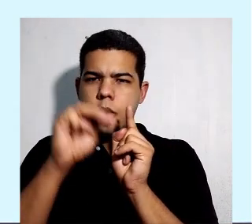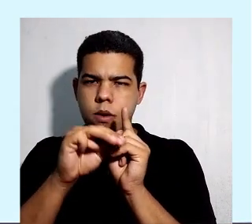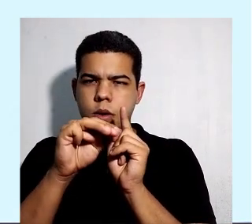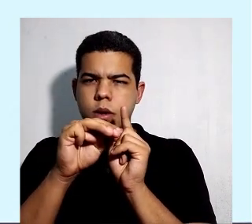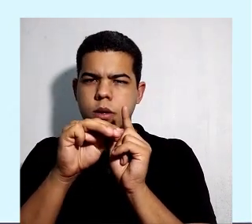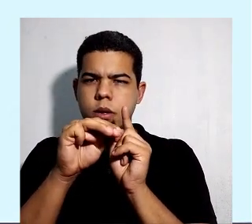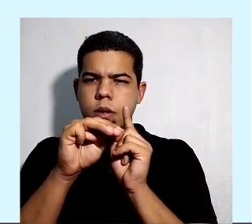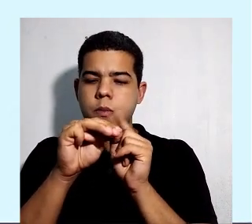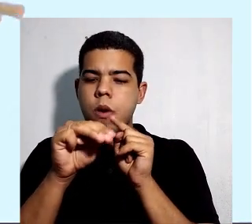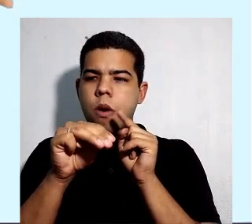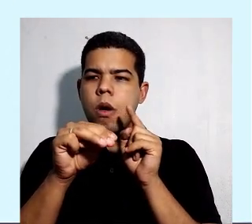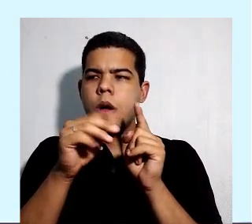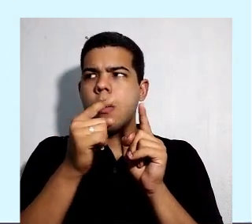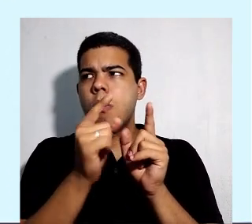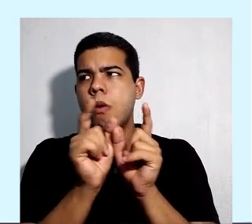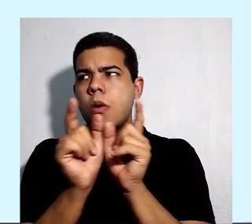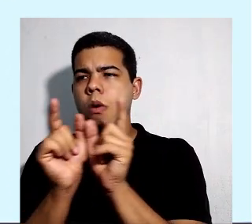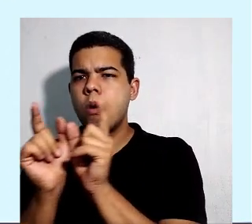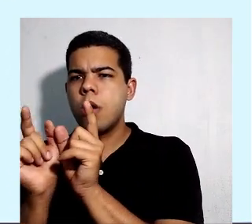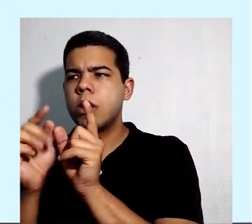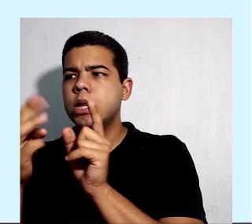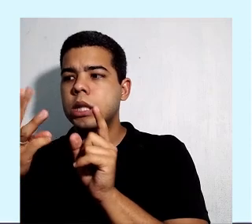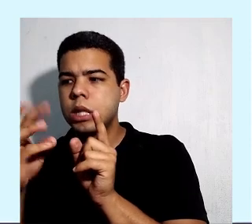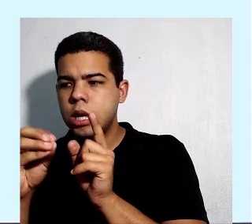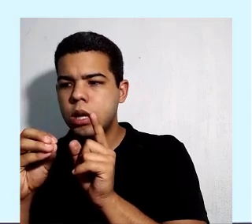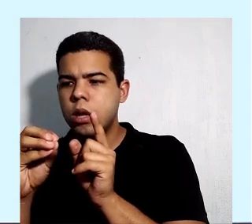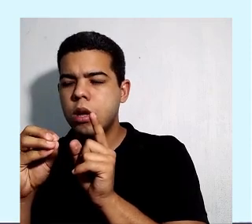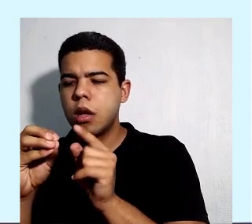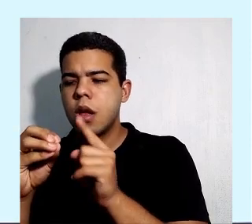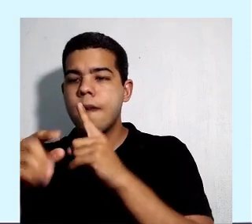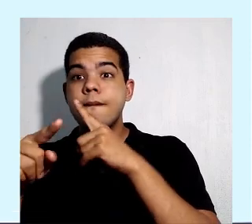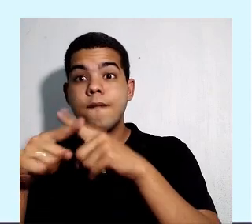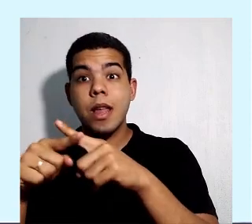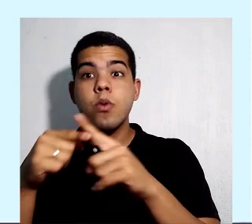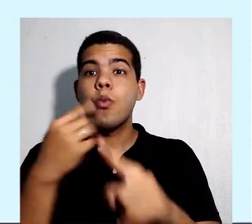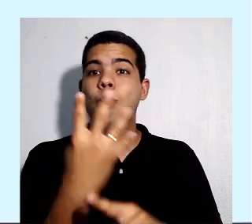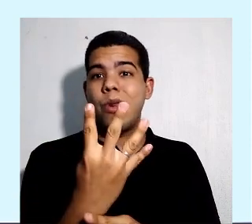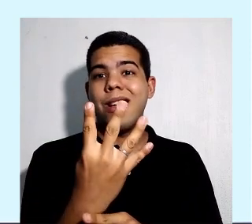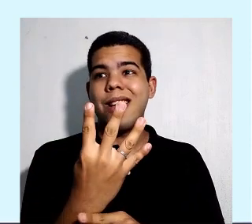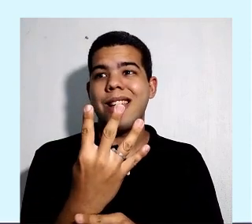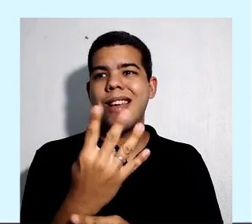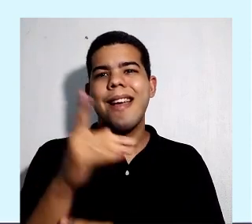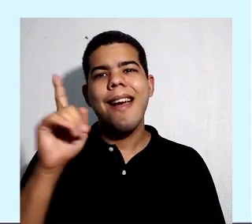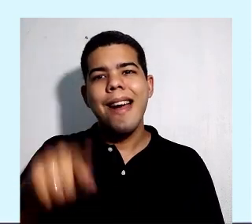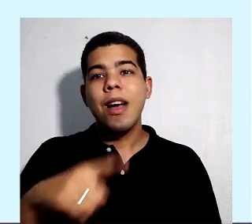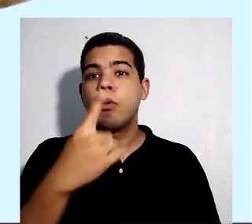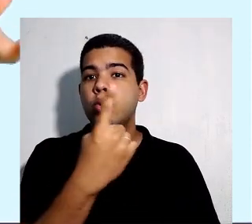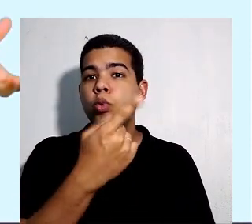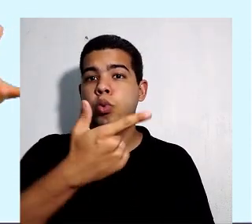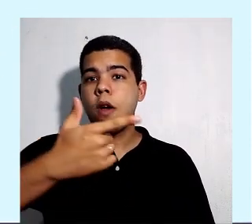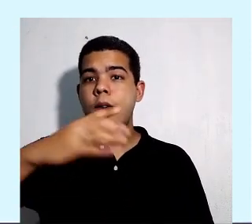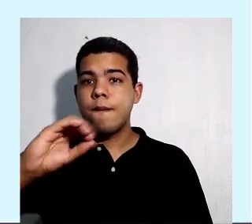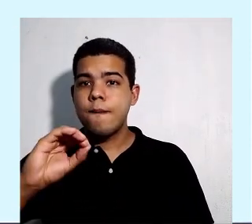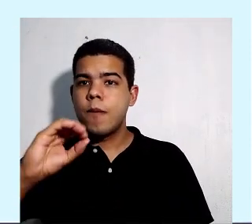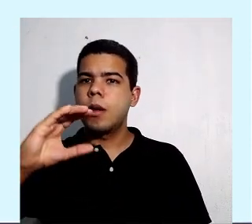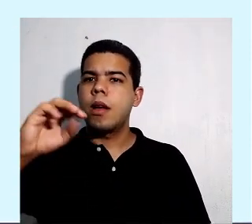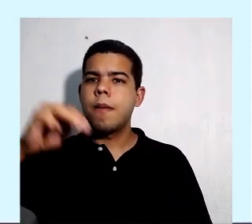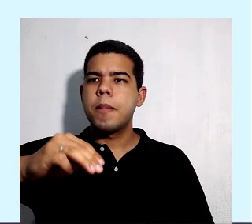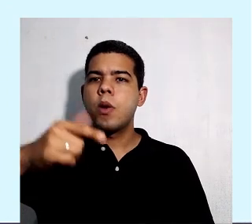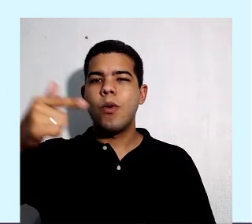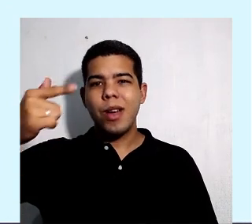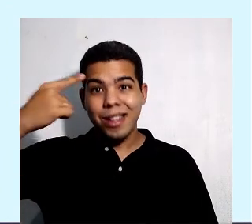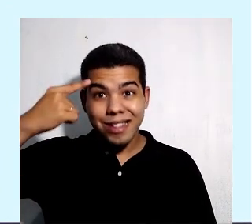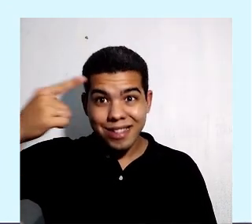tiver 30 quadradinhos, eu faço o quê? 30 vezes 4, encontro 120 centímetros quadrados de área. Veja que